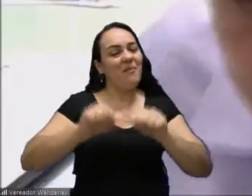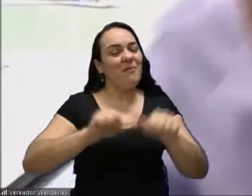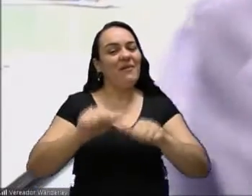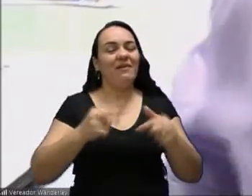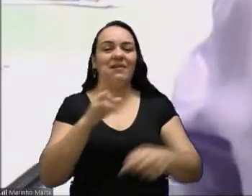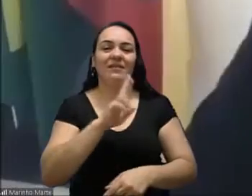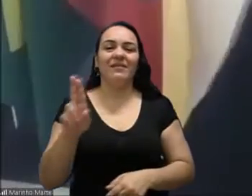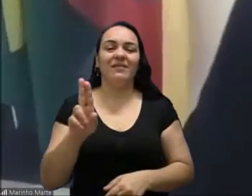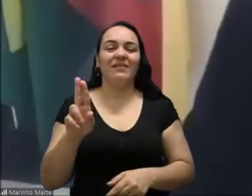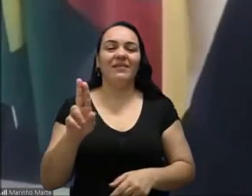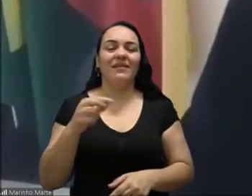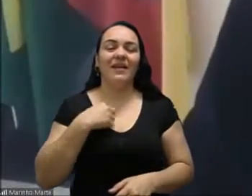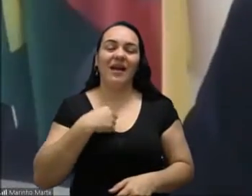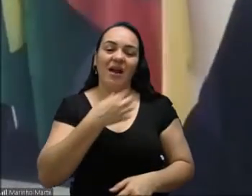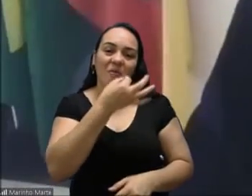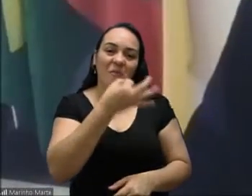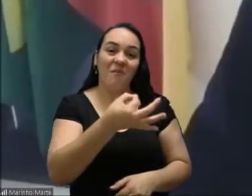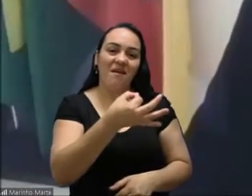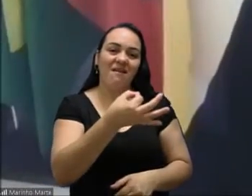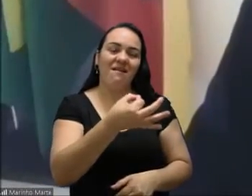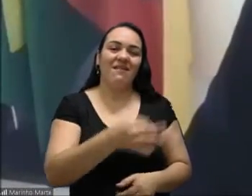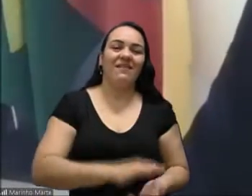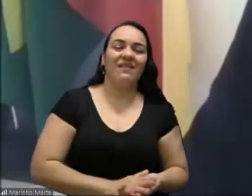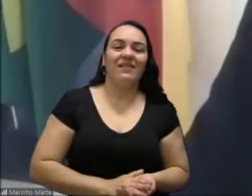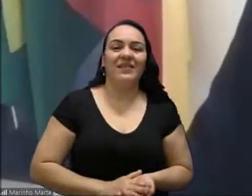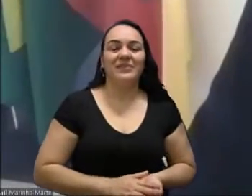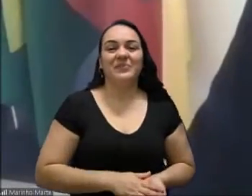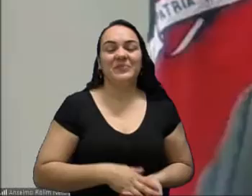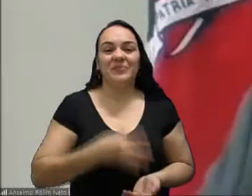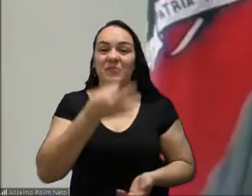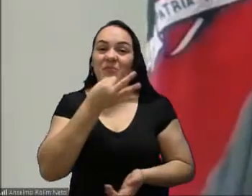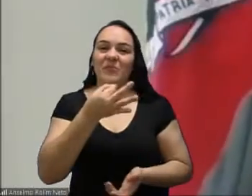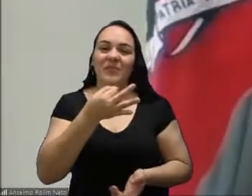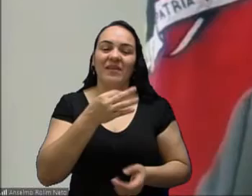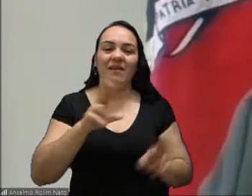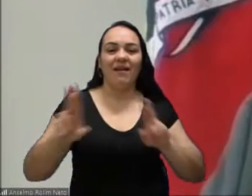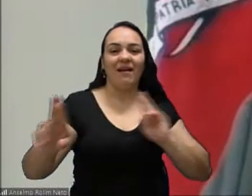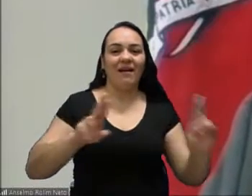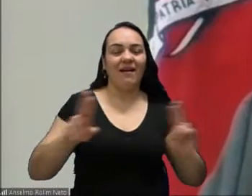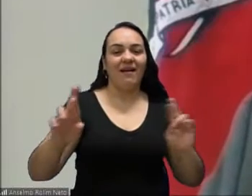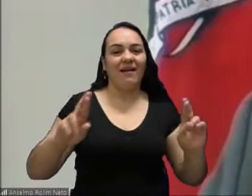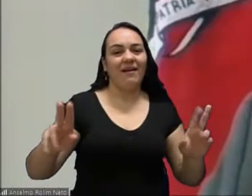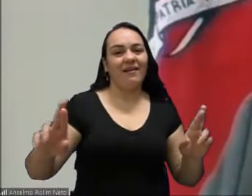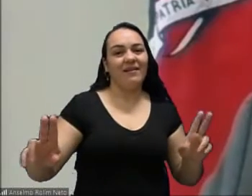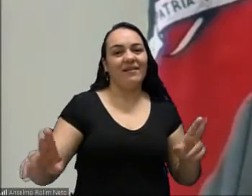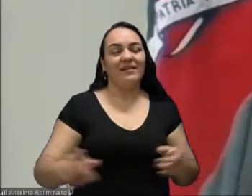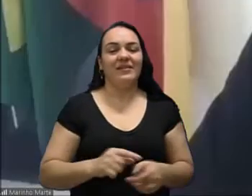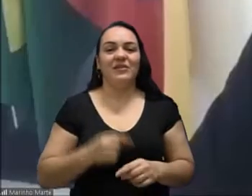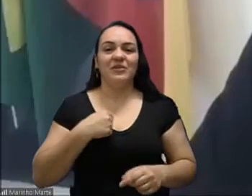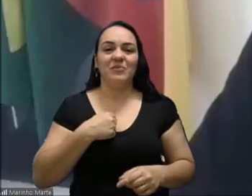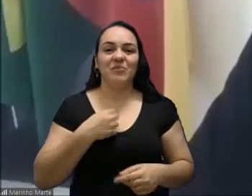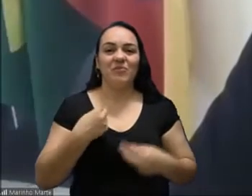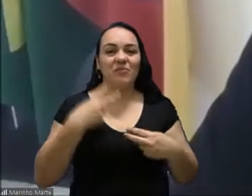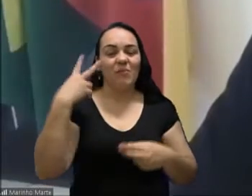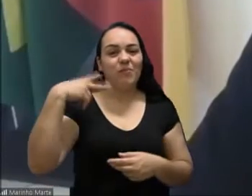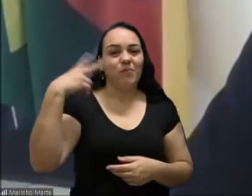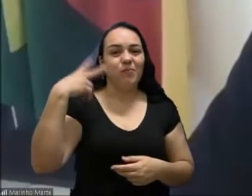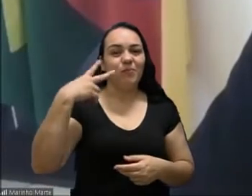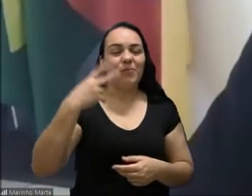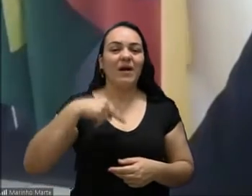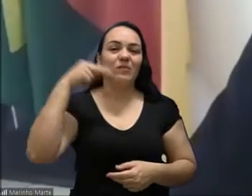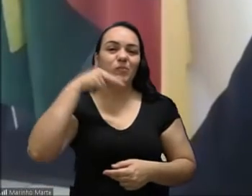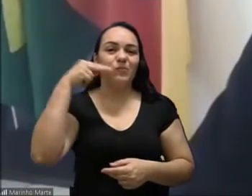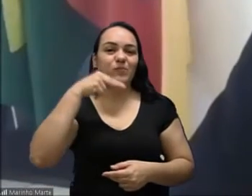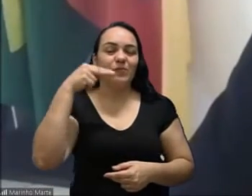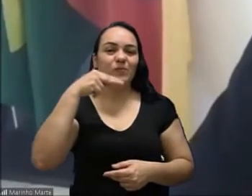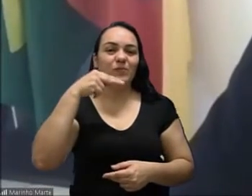Eu já sugiro, eu já sugiro. Ou fala Anselmo Neto ou Anselmo Bás ou não é, Mário? Que o vereador Anselmo Neto